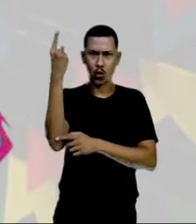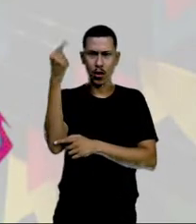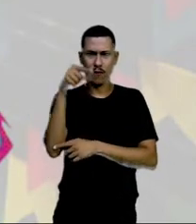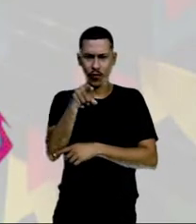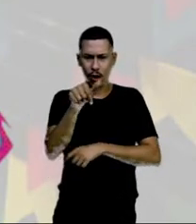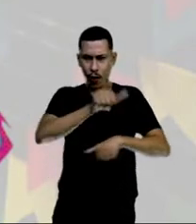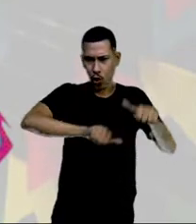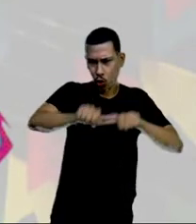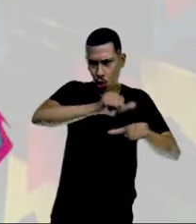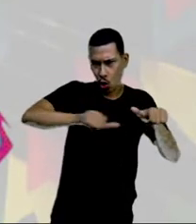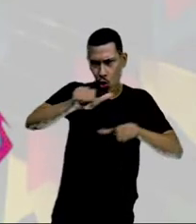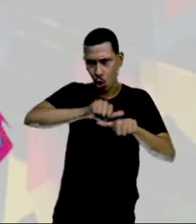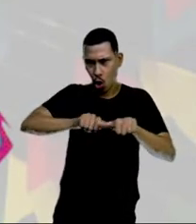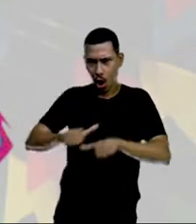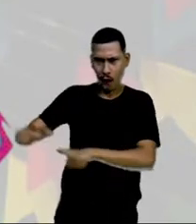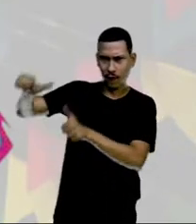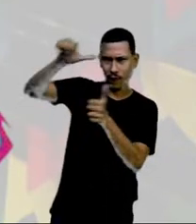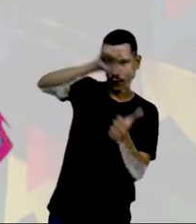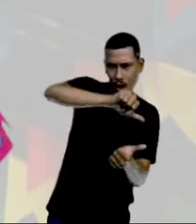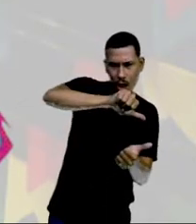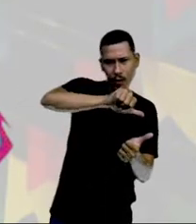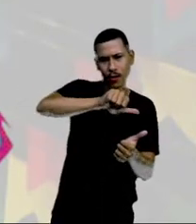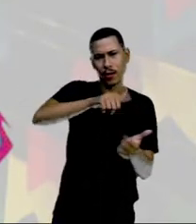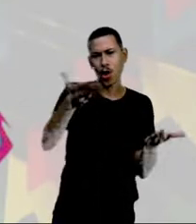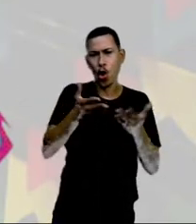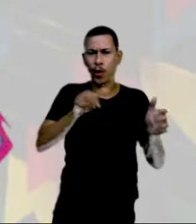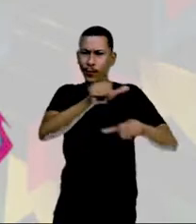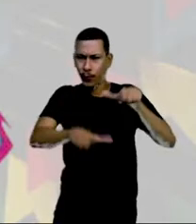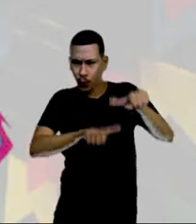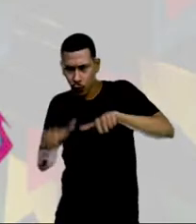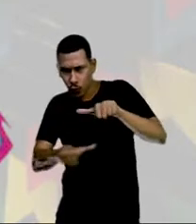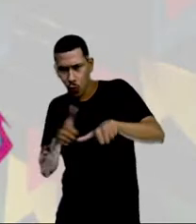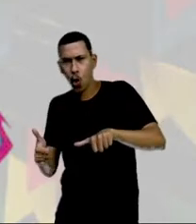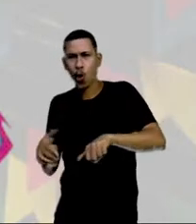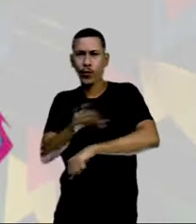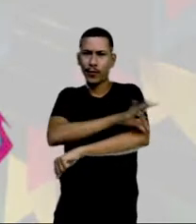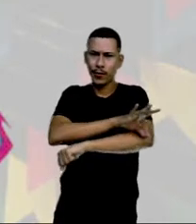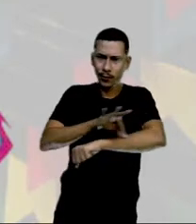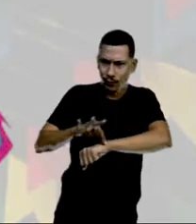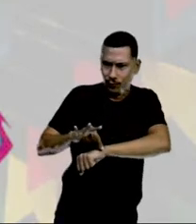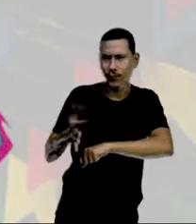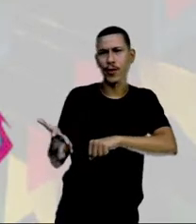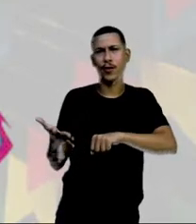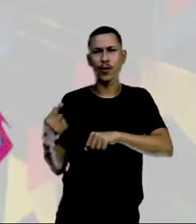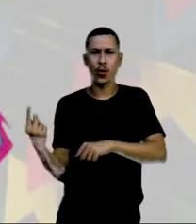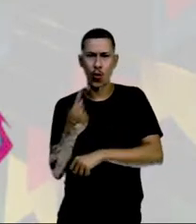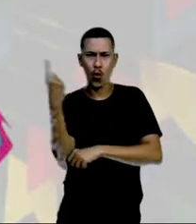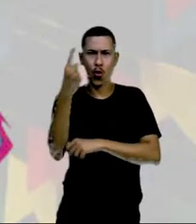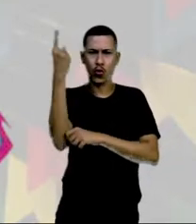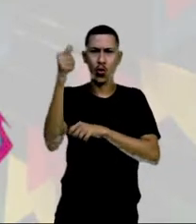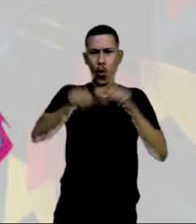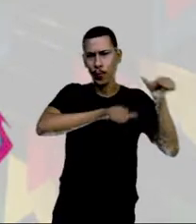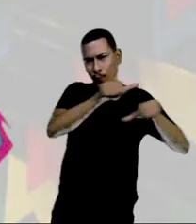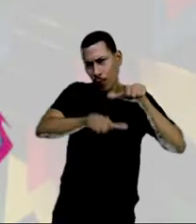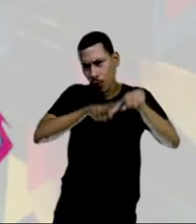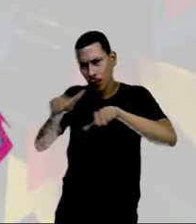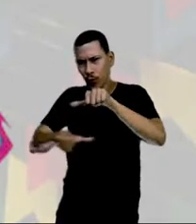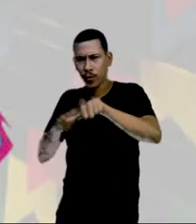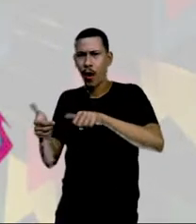aquilo que era altura pode virar comprimento, aquilo que era largura pode virar altura. Então, isso não tem